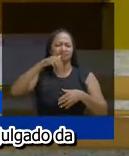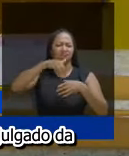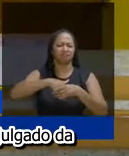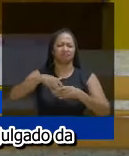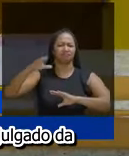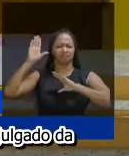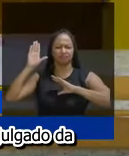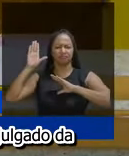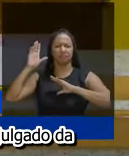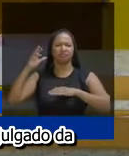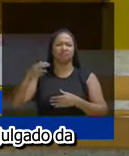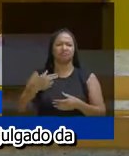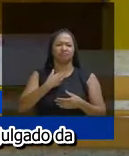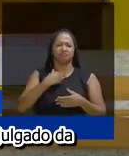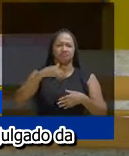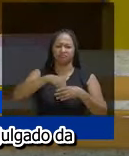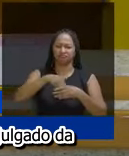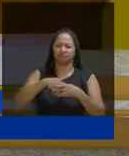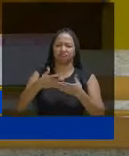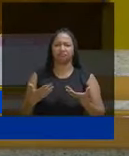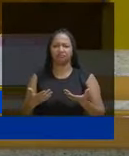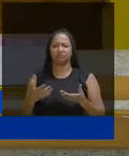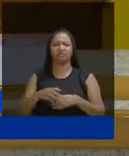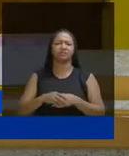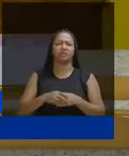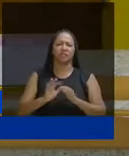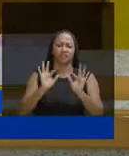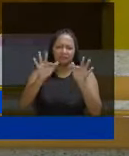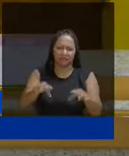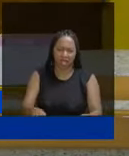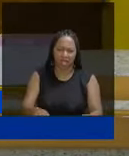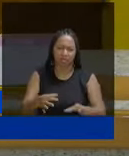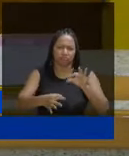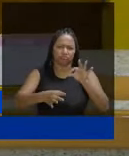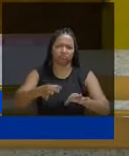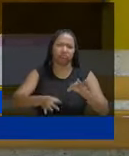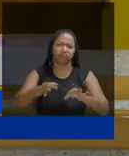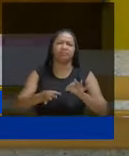inelegibilidade, a despeito de não ter havido o transjulgado da condenação. E aí,